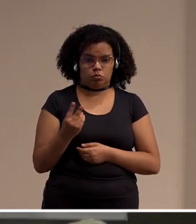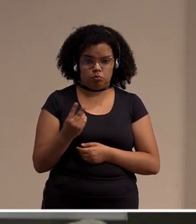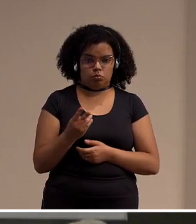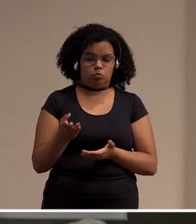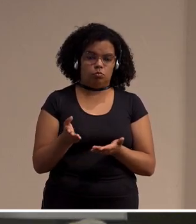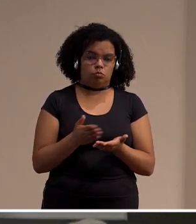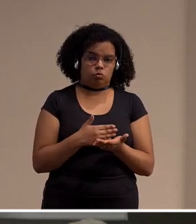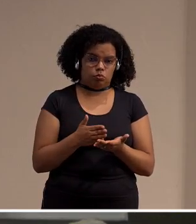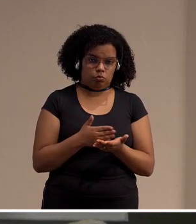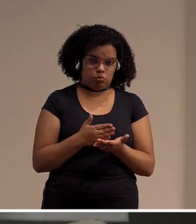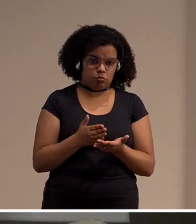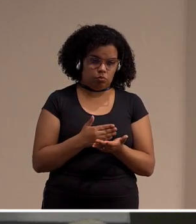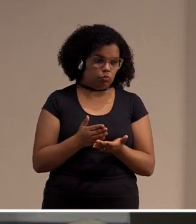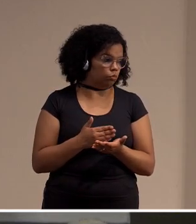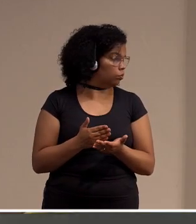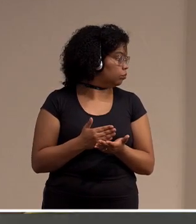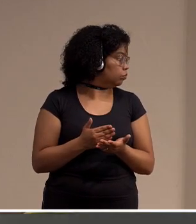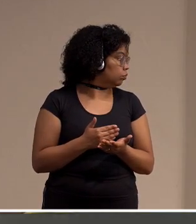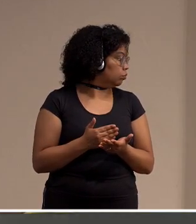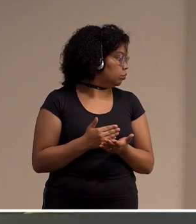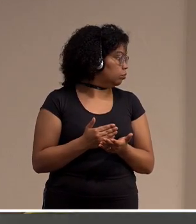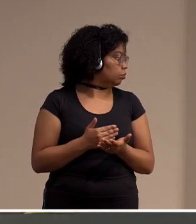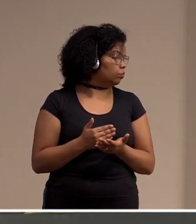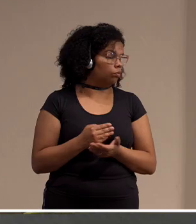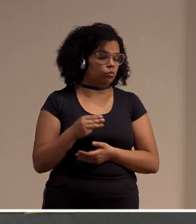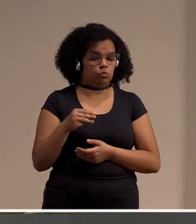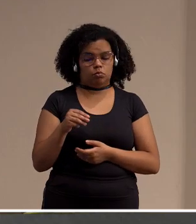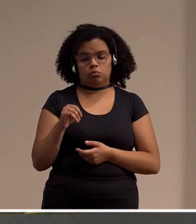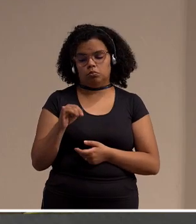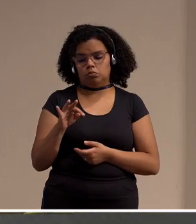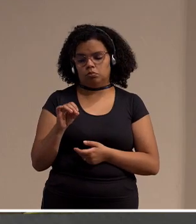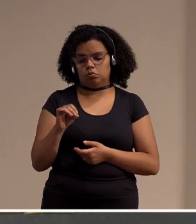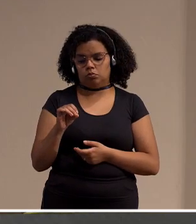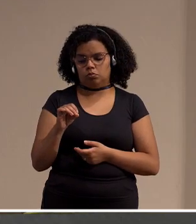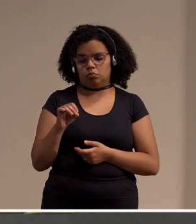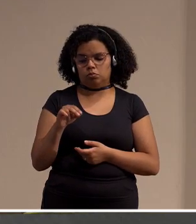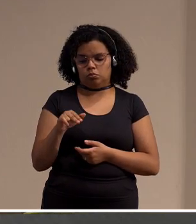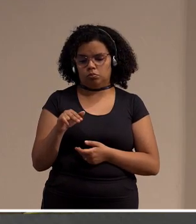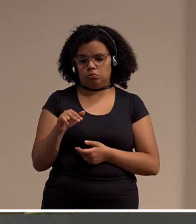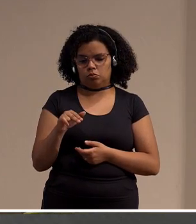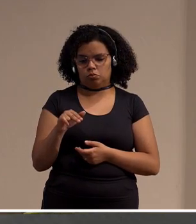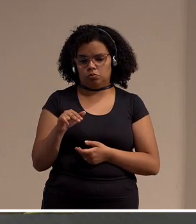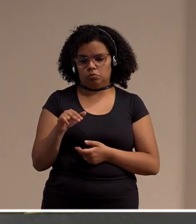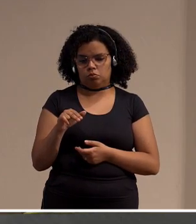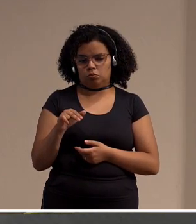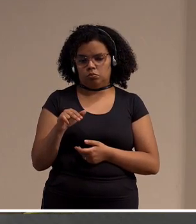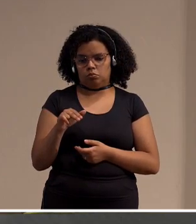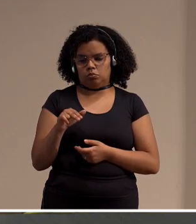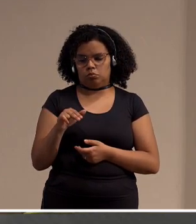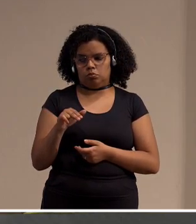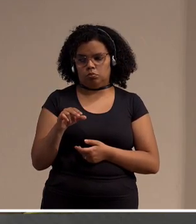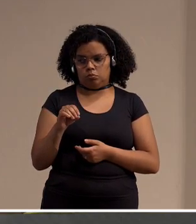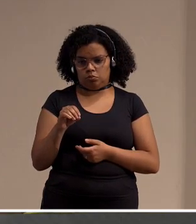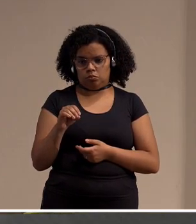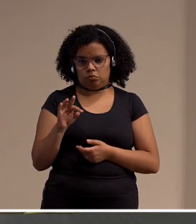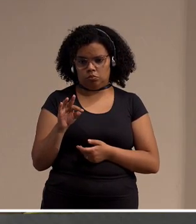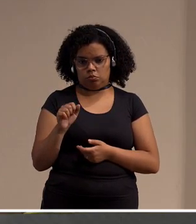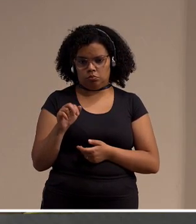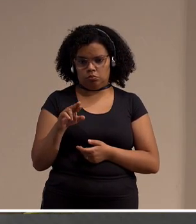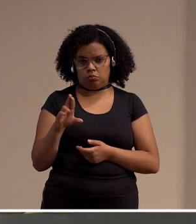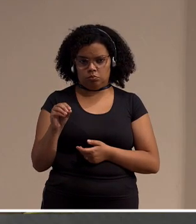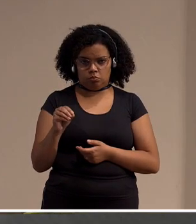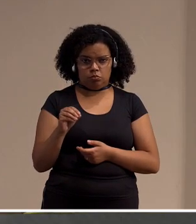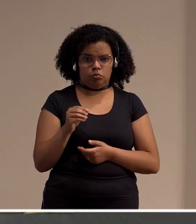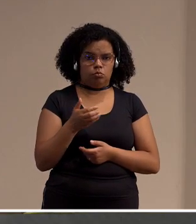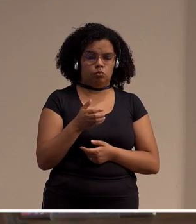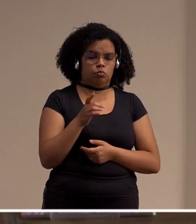na verdade, tanto Onde Pastam os Minotauros quanto o Dank Boy, eles têm, na verdade, no